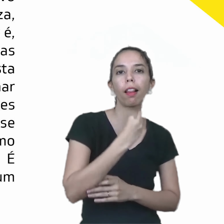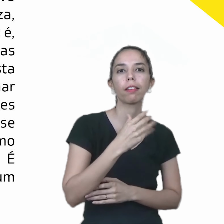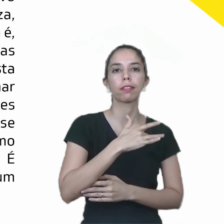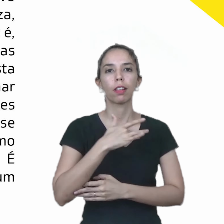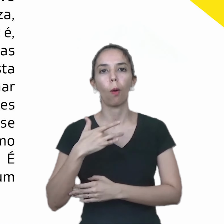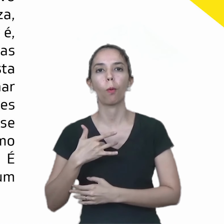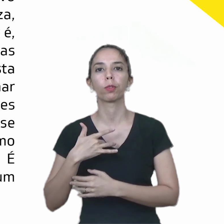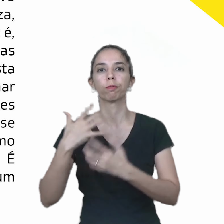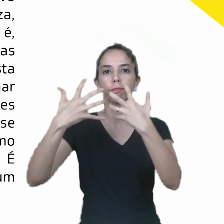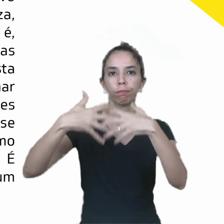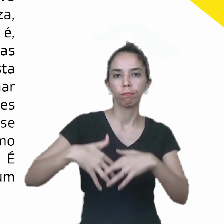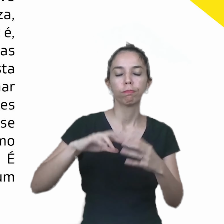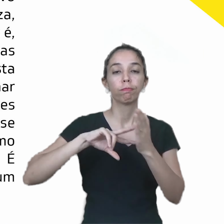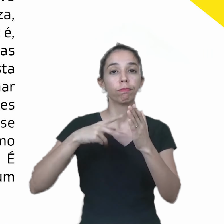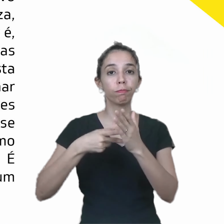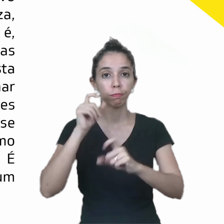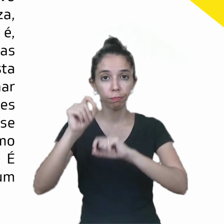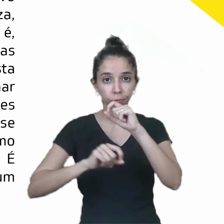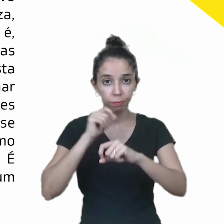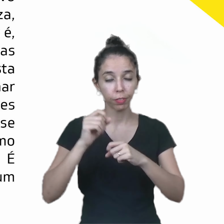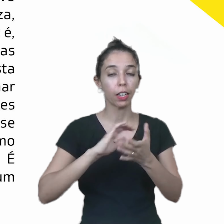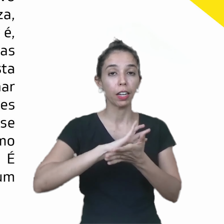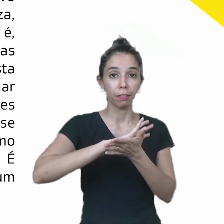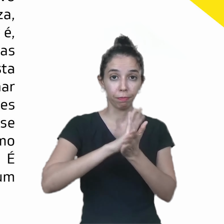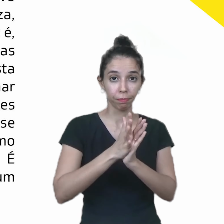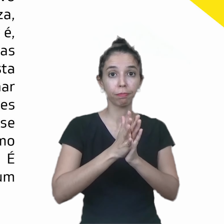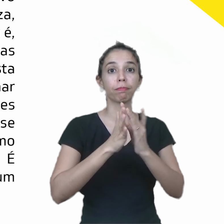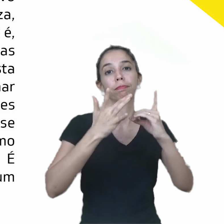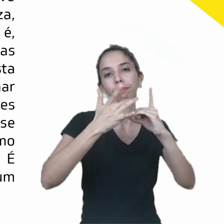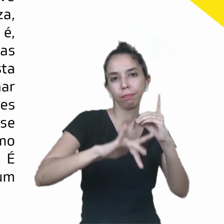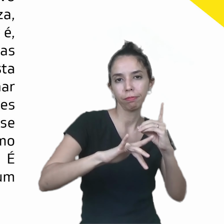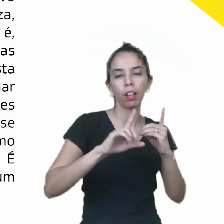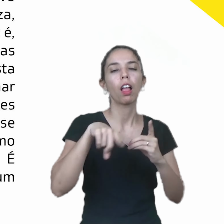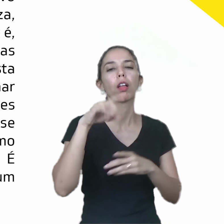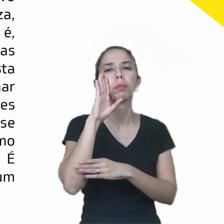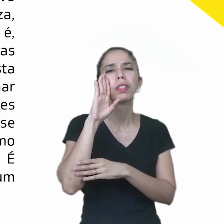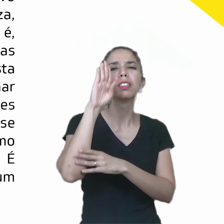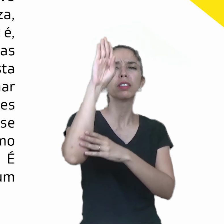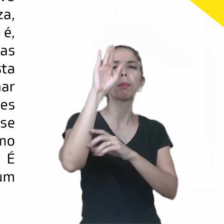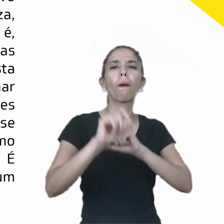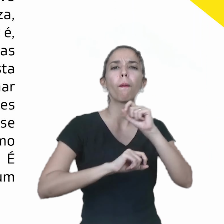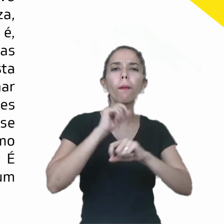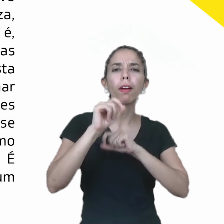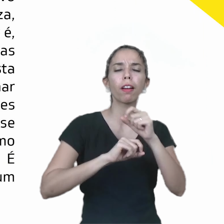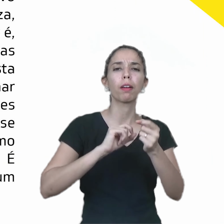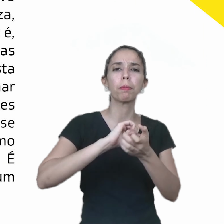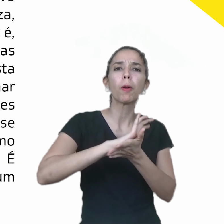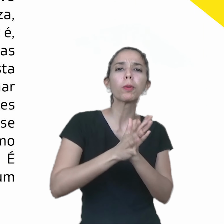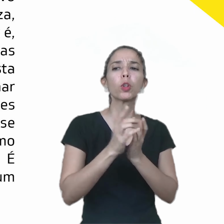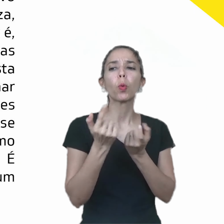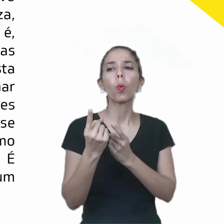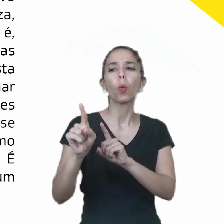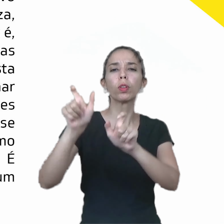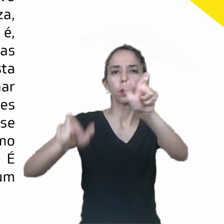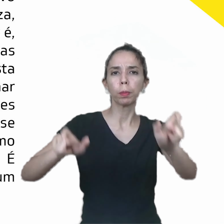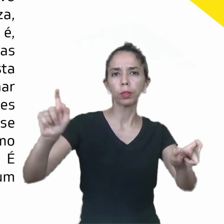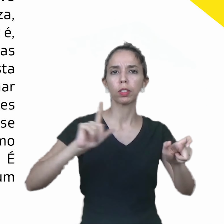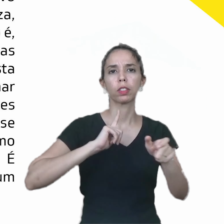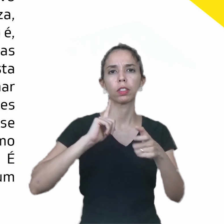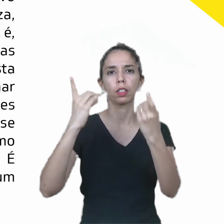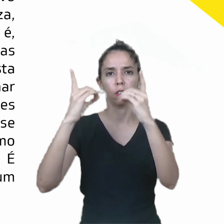beleza, saúde e funcionalidade Ou seja, capacitismo é principalmente também o